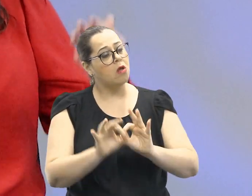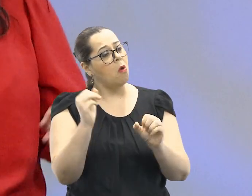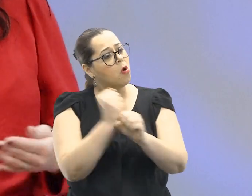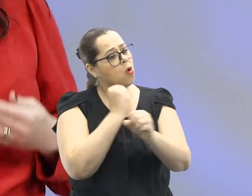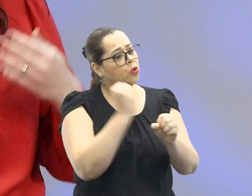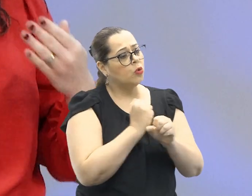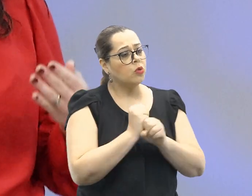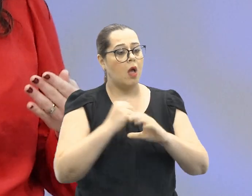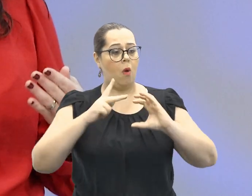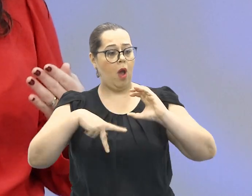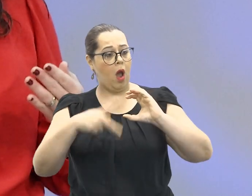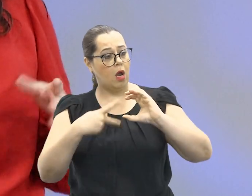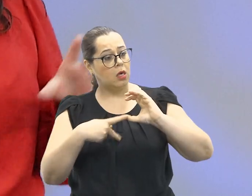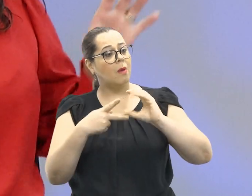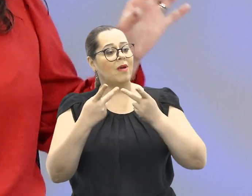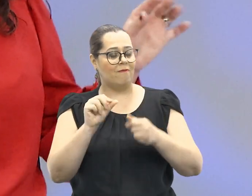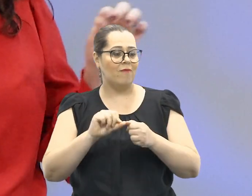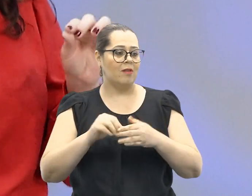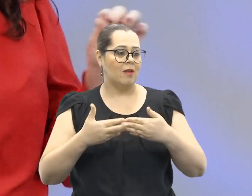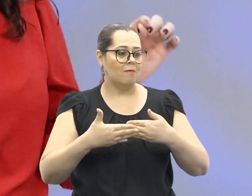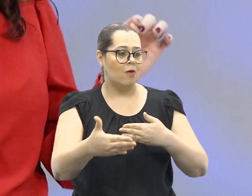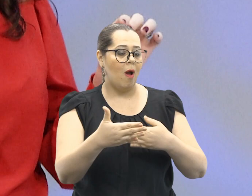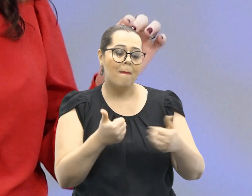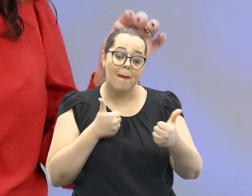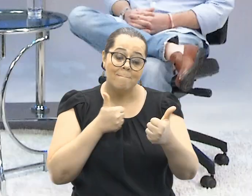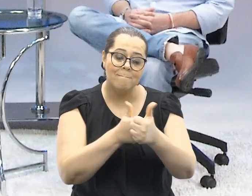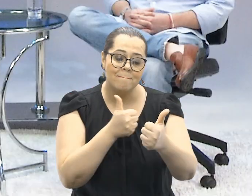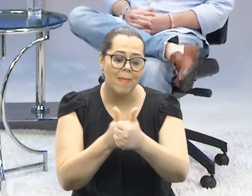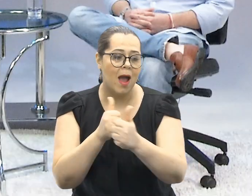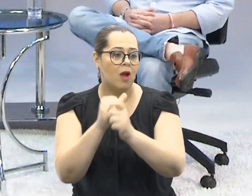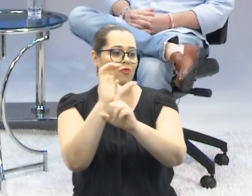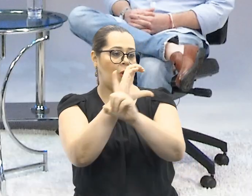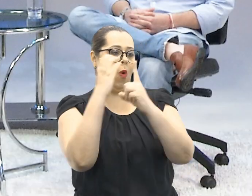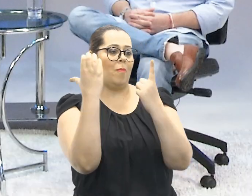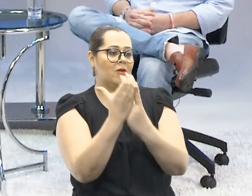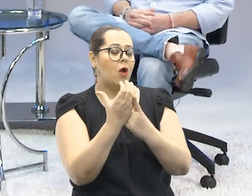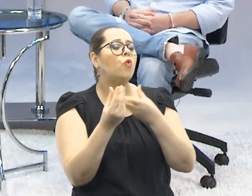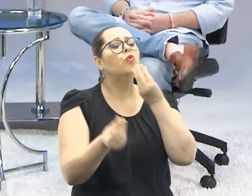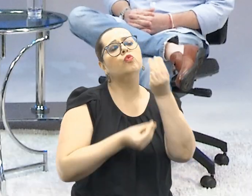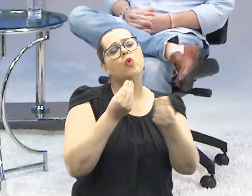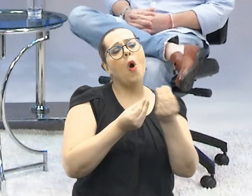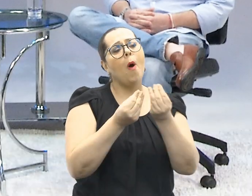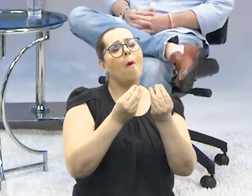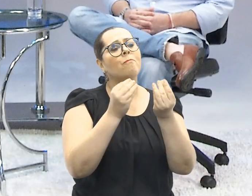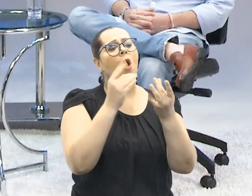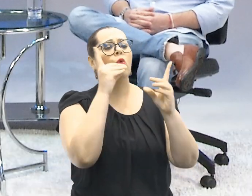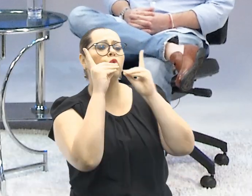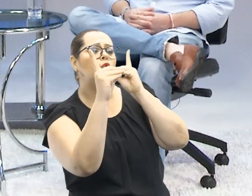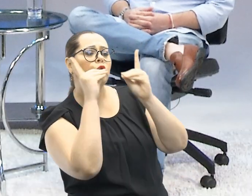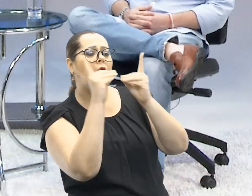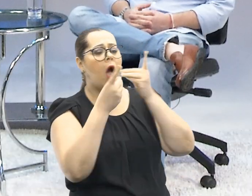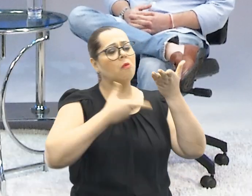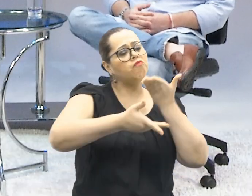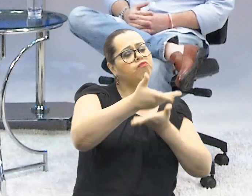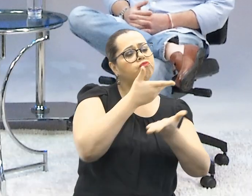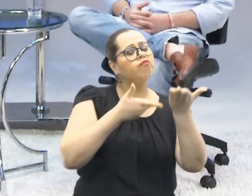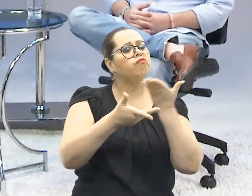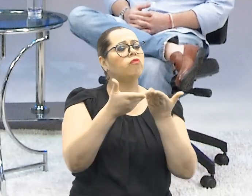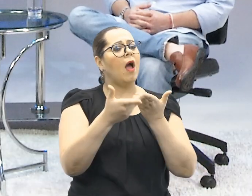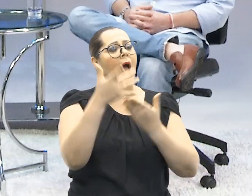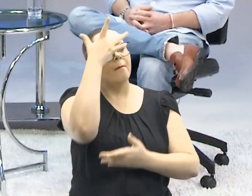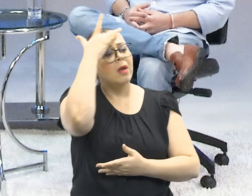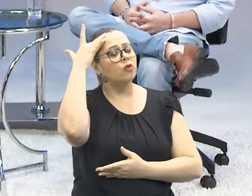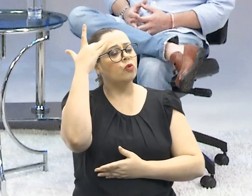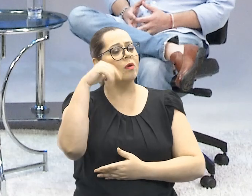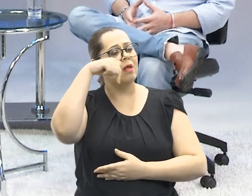vez mais próxima da comunidade. Como que está sendo esse seu diálogo direto ali na ponta com, né, os moradores aqui de